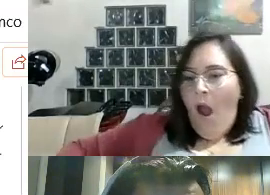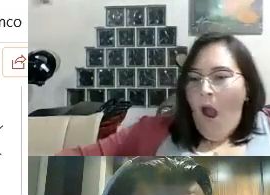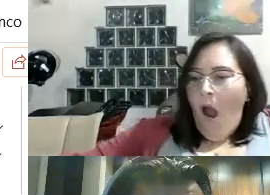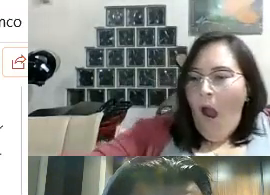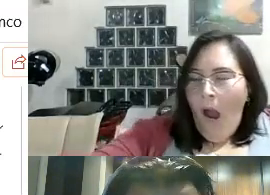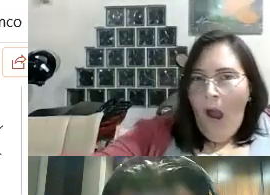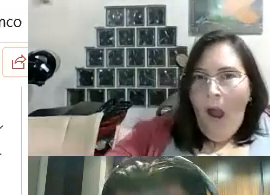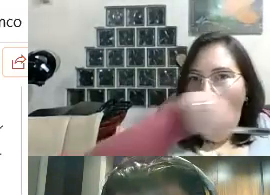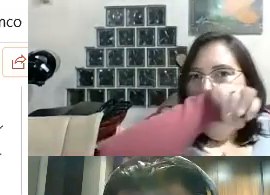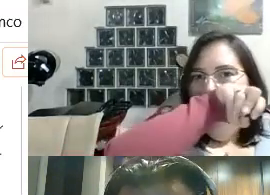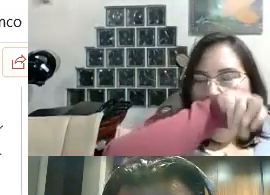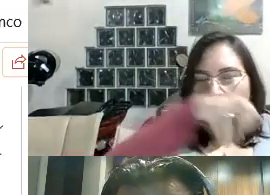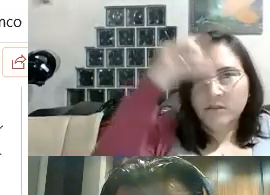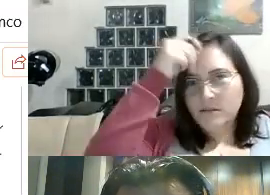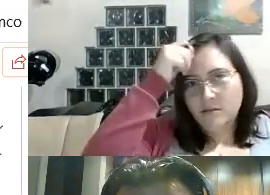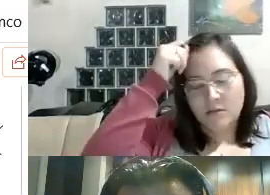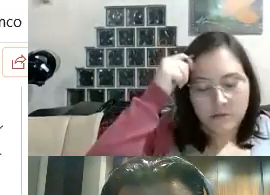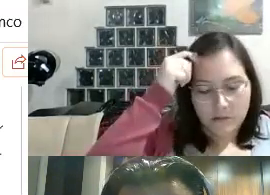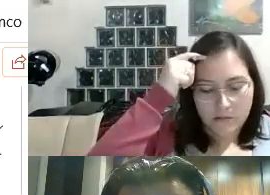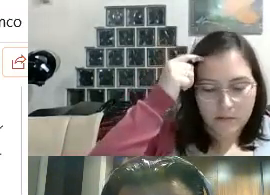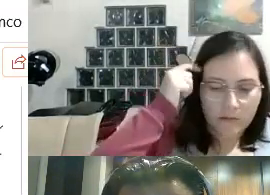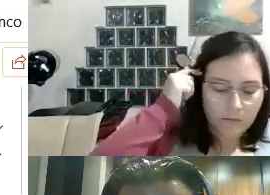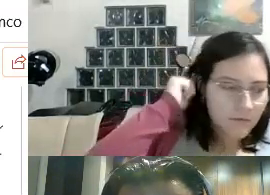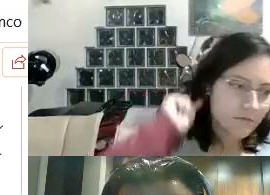economicamente é muito importante.